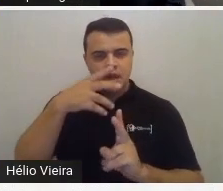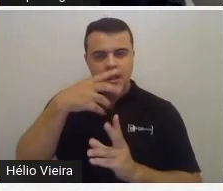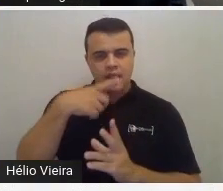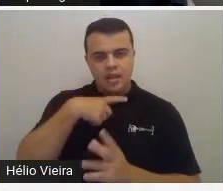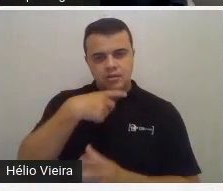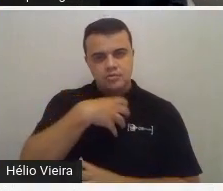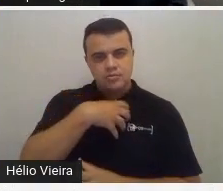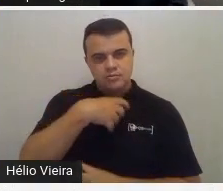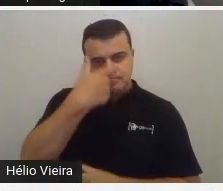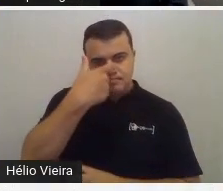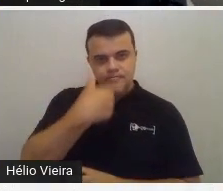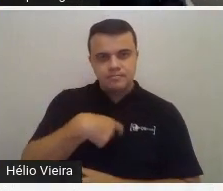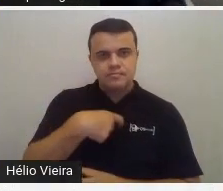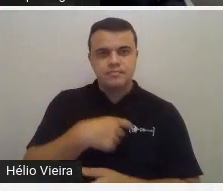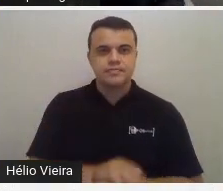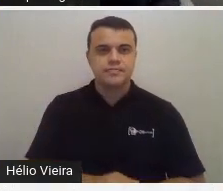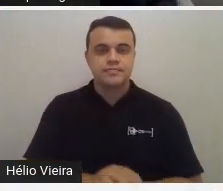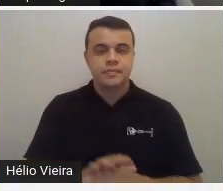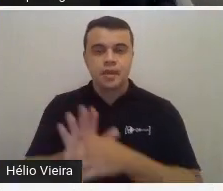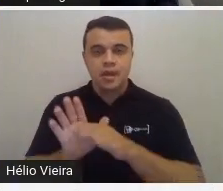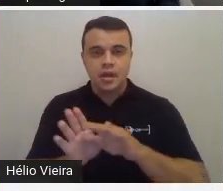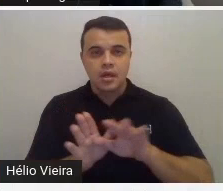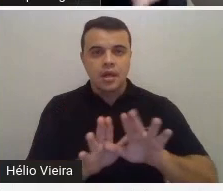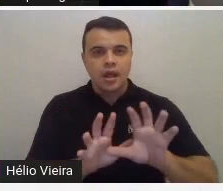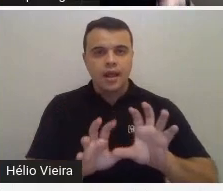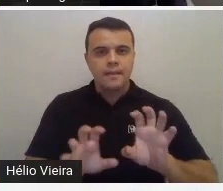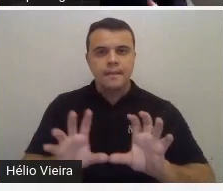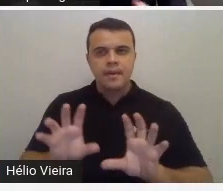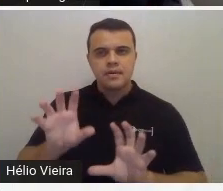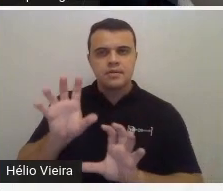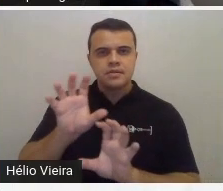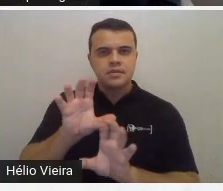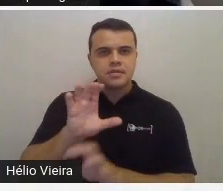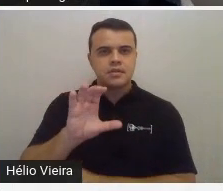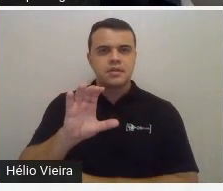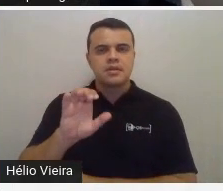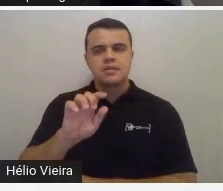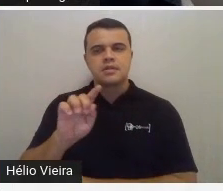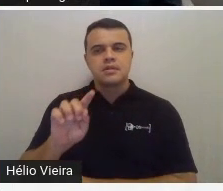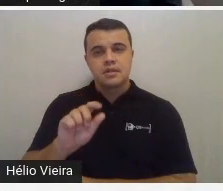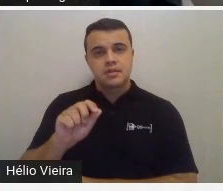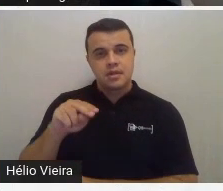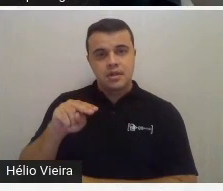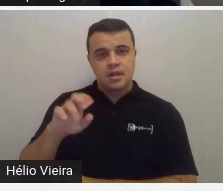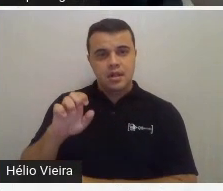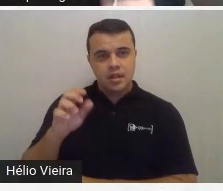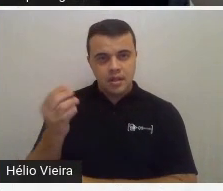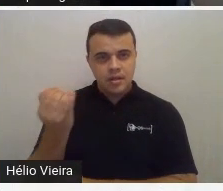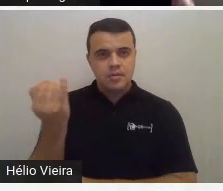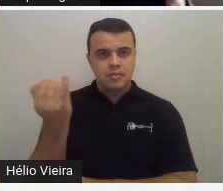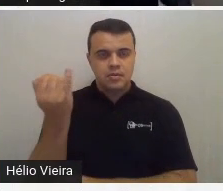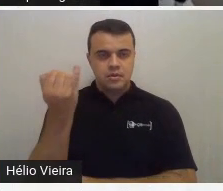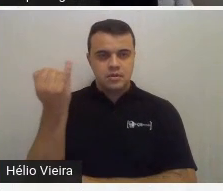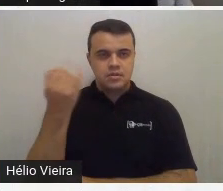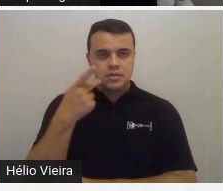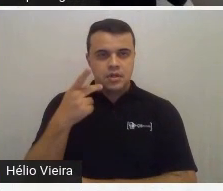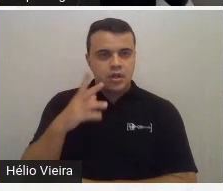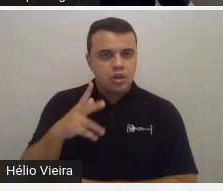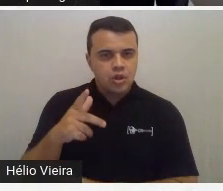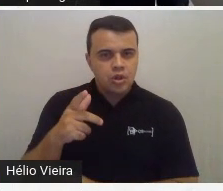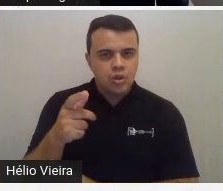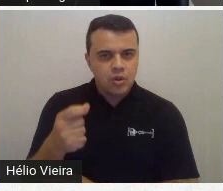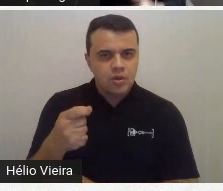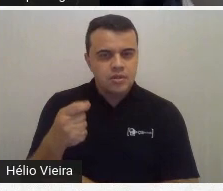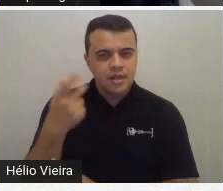Tá? As manchas e a geometria de Cézanne. Cézanne é uma figura fundamental para as vanguardas. Para ele, todas as